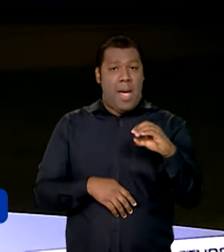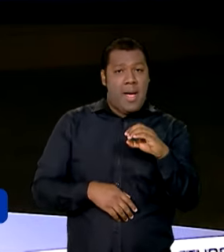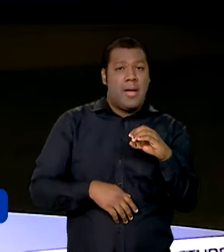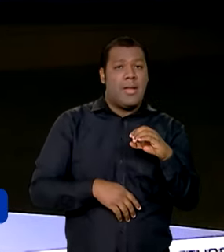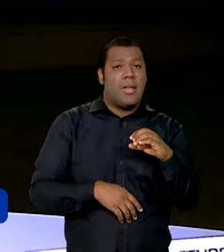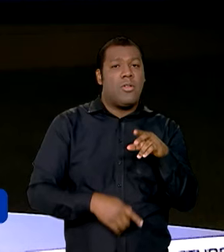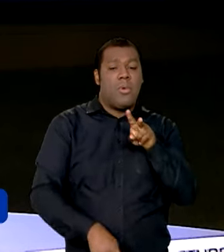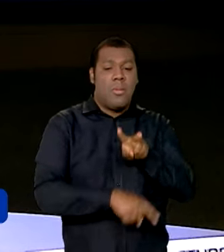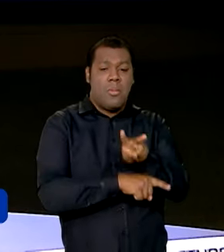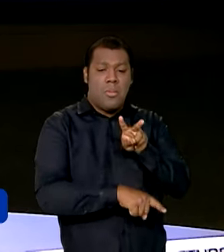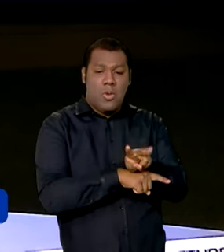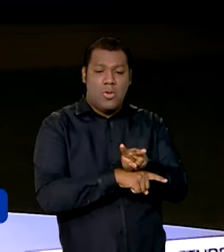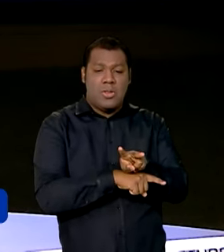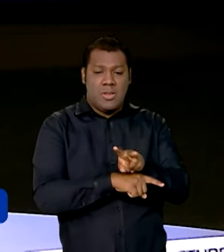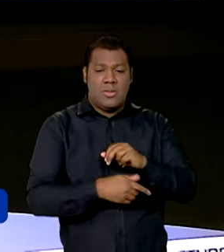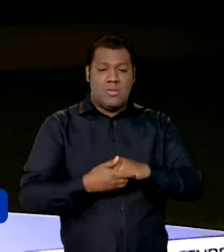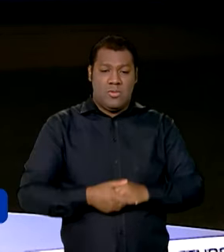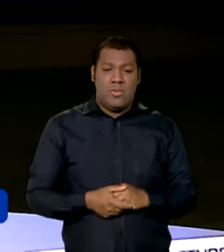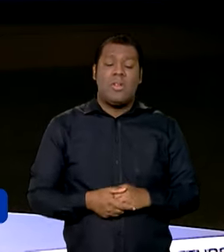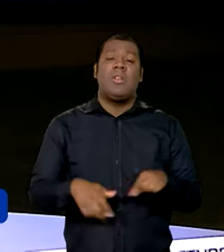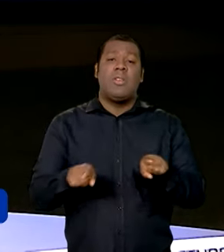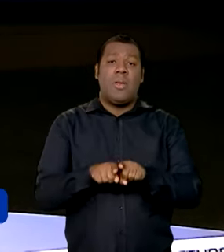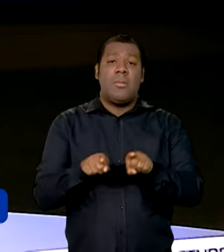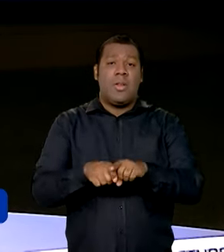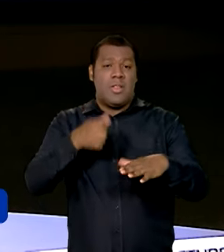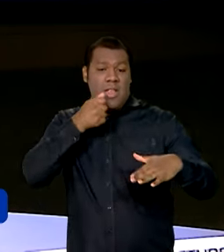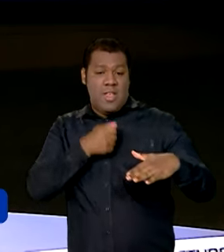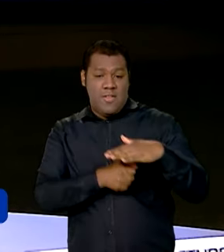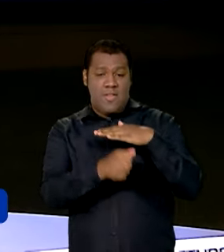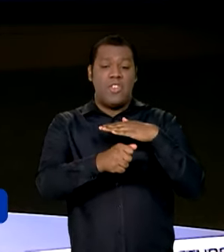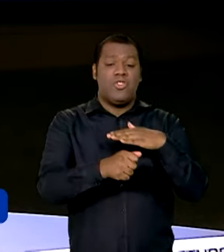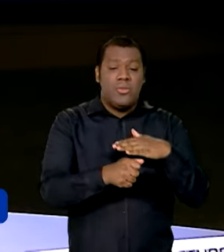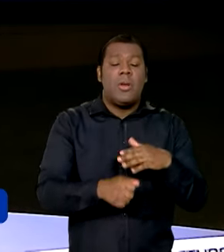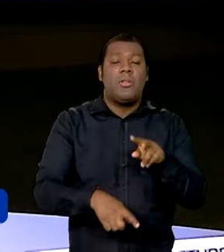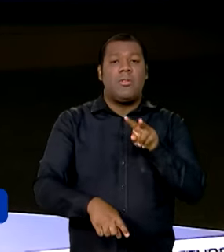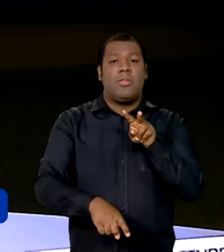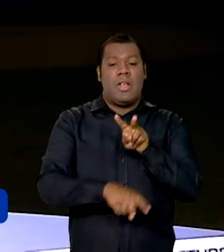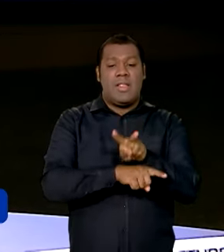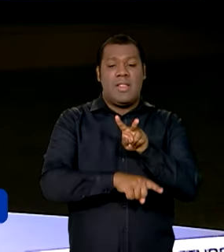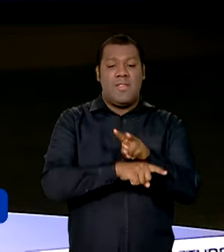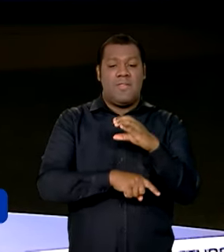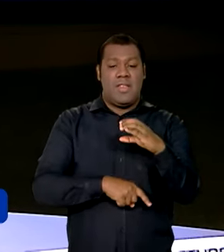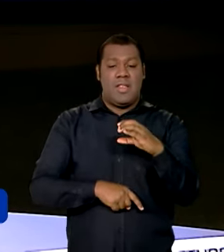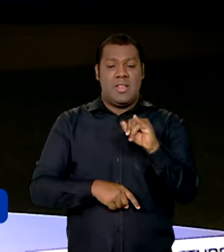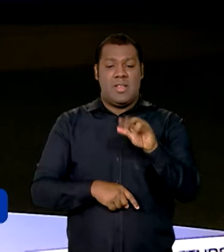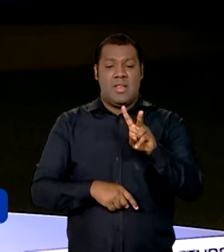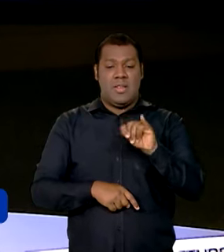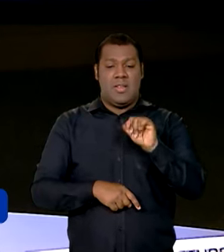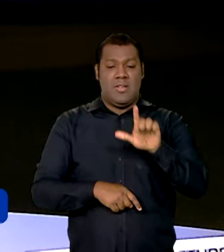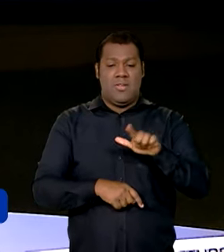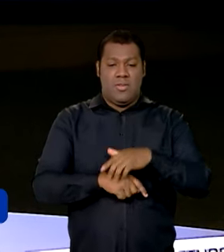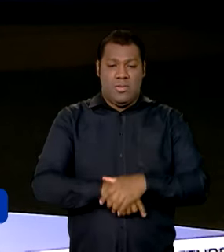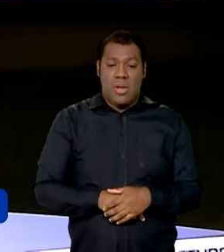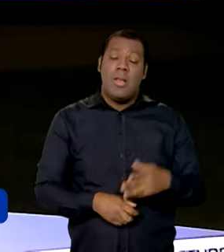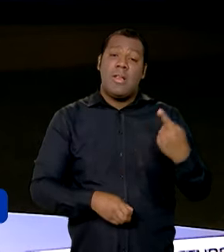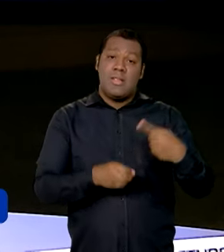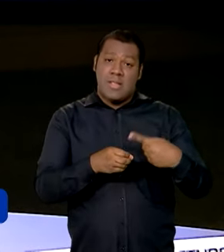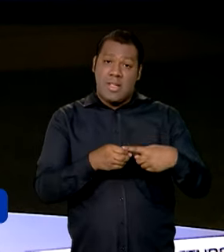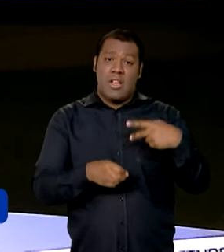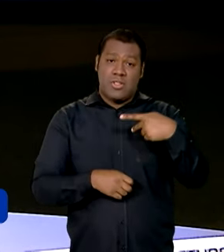encosta e uma nova cultura de investimento em proteção e Defesa Civil então Petrópolis deve ter um bom plano de